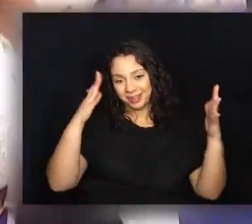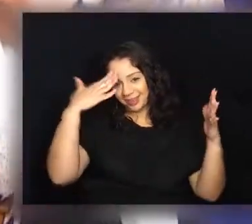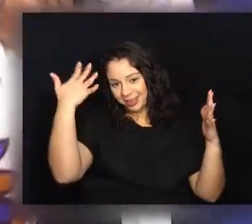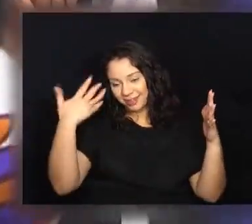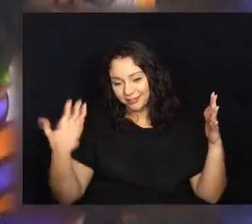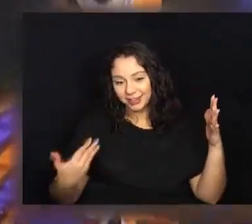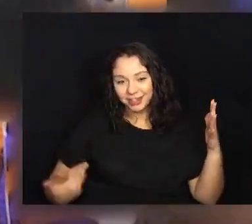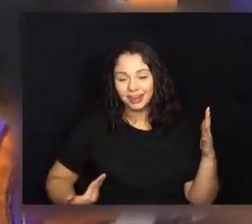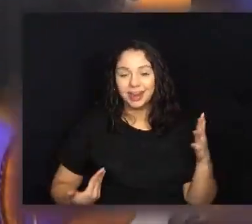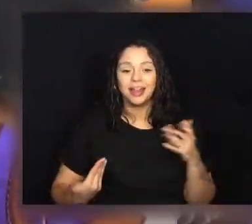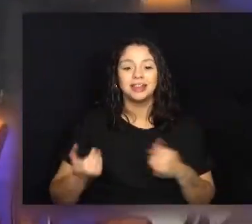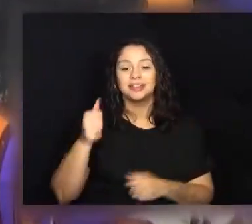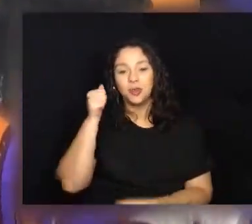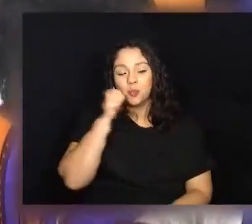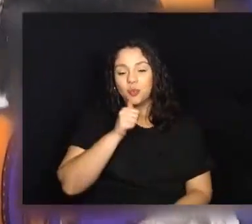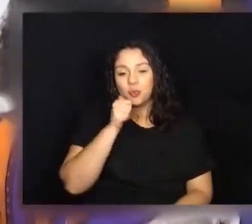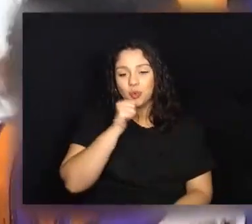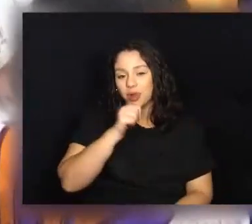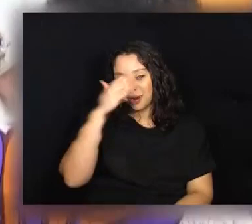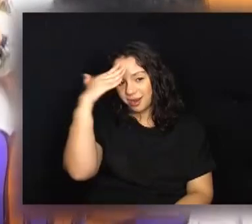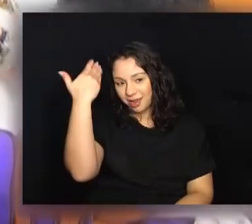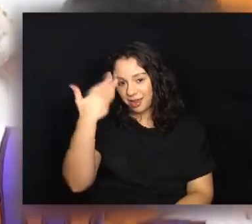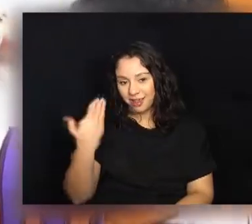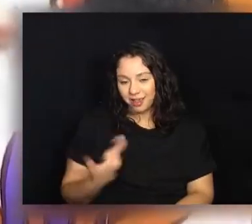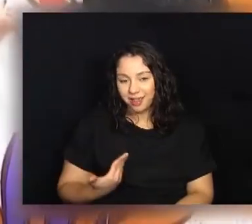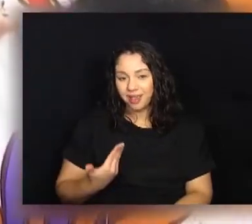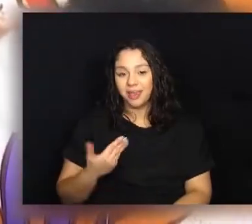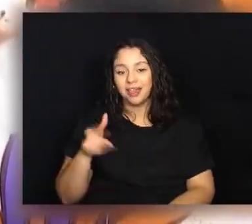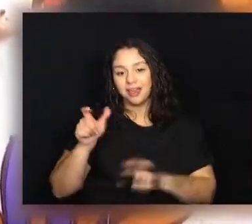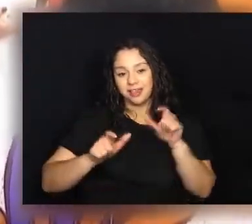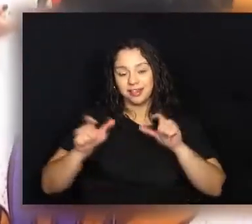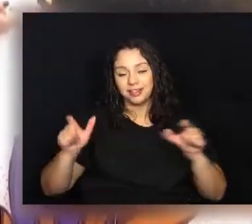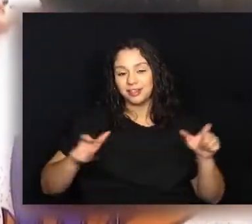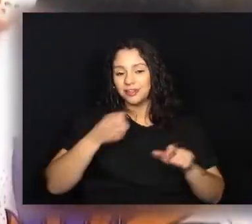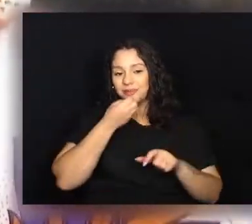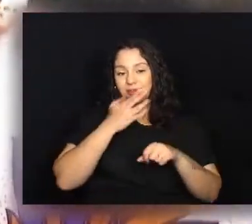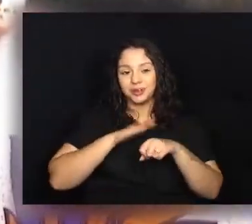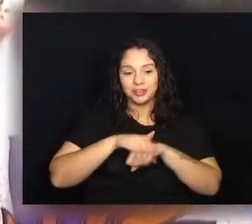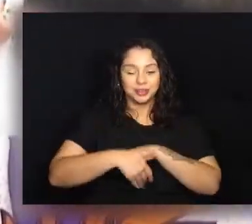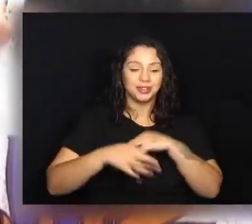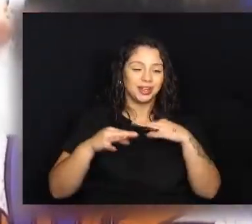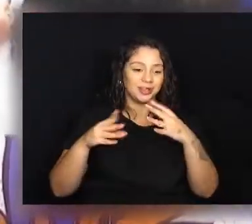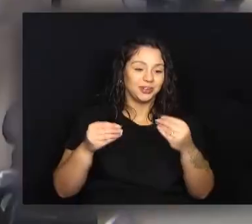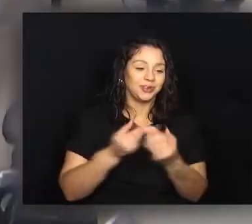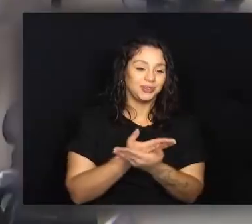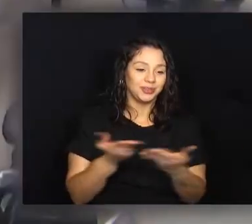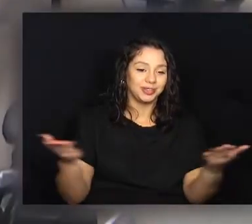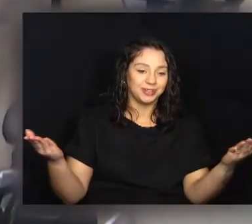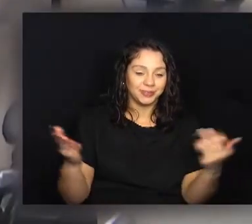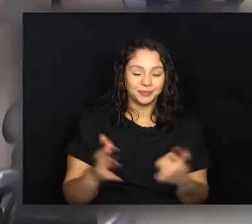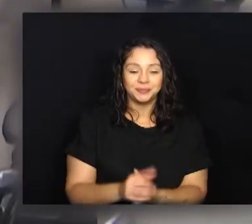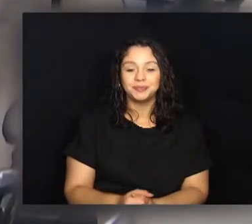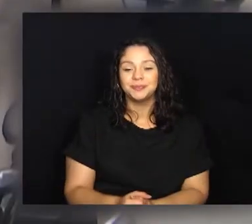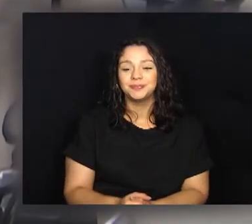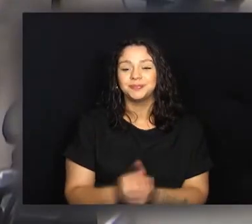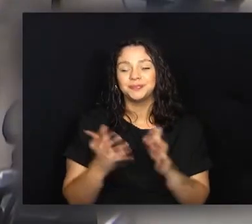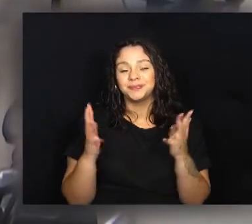homenagem às Teresas do axé. Boa noite a todas e todos.